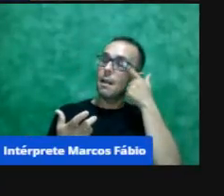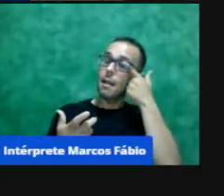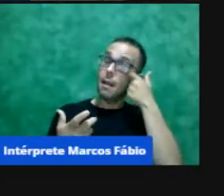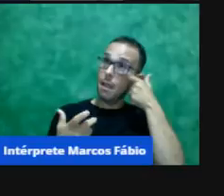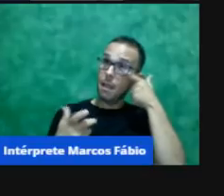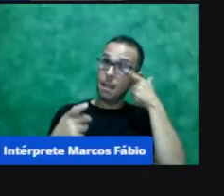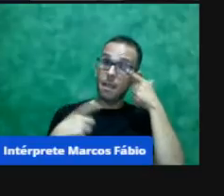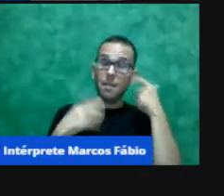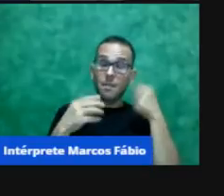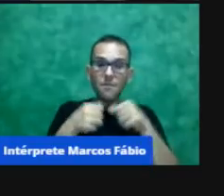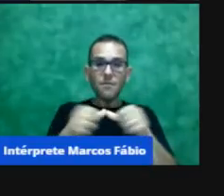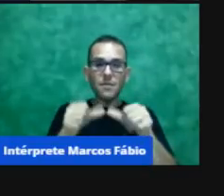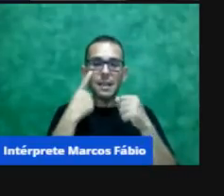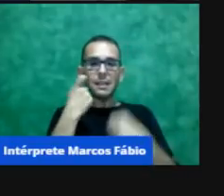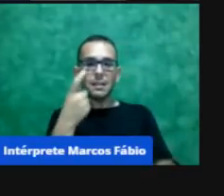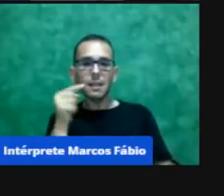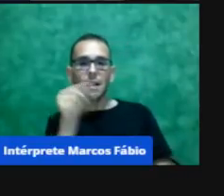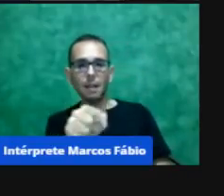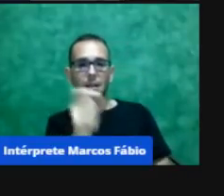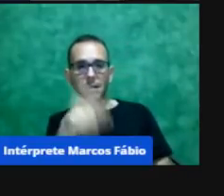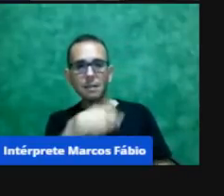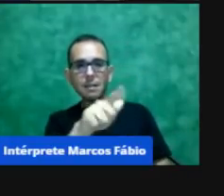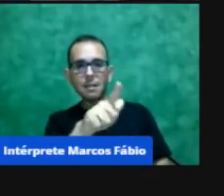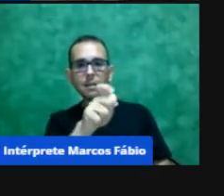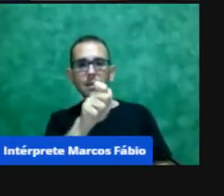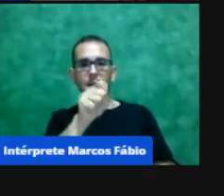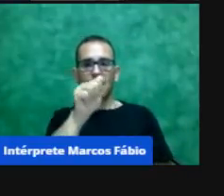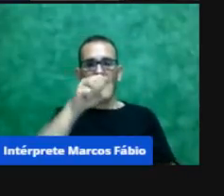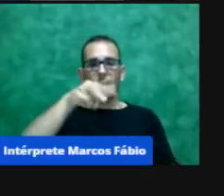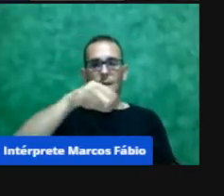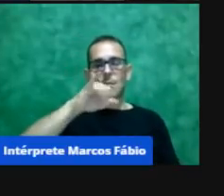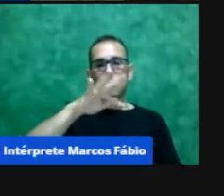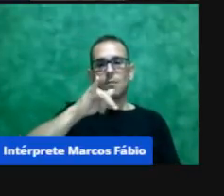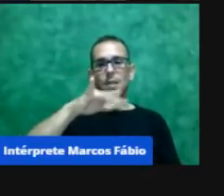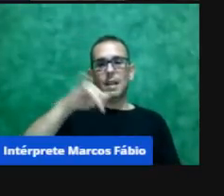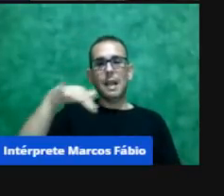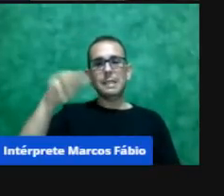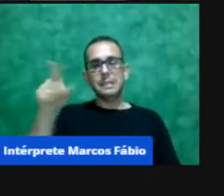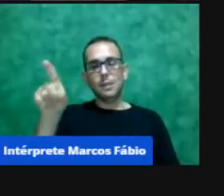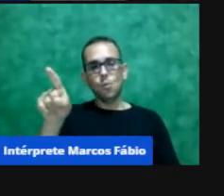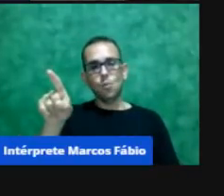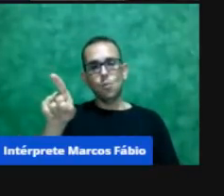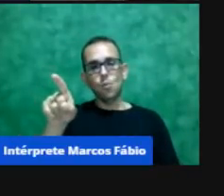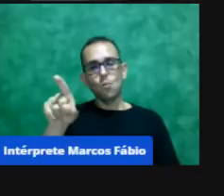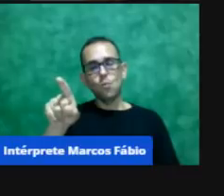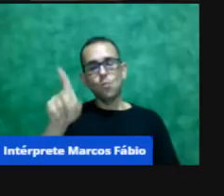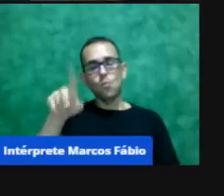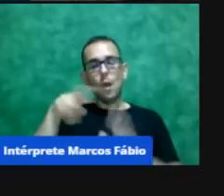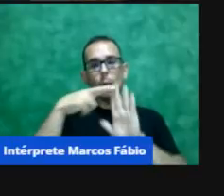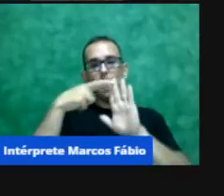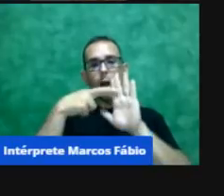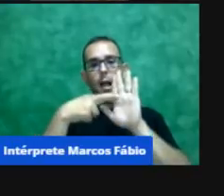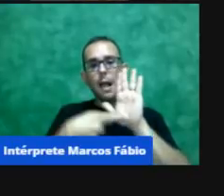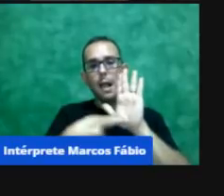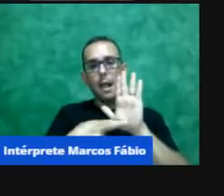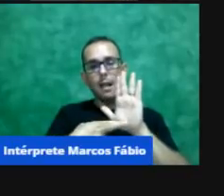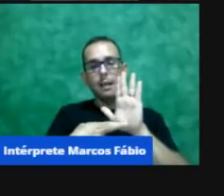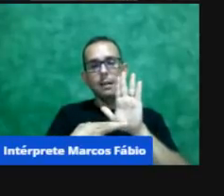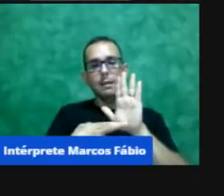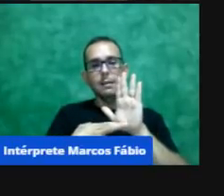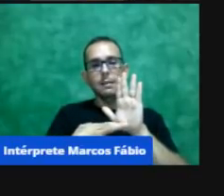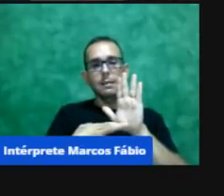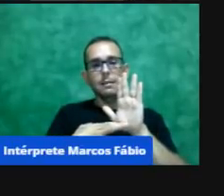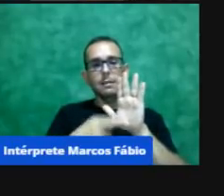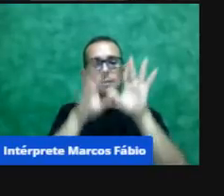bastante interessante trabalhar com a gamificação. Ela adota uma lógica, regras, design para o ensino